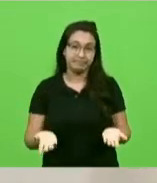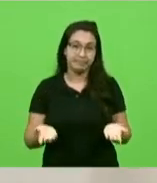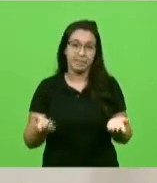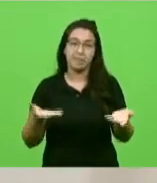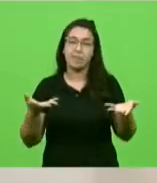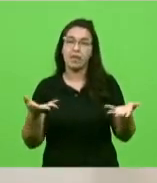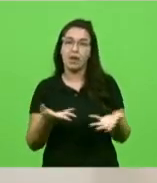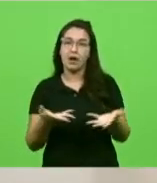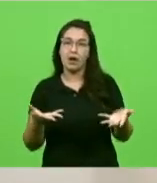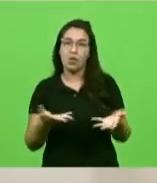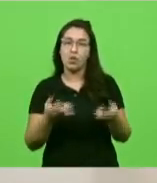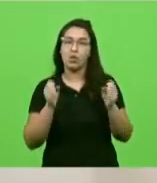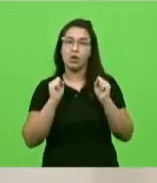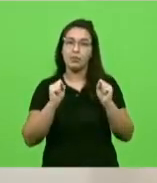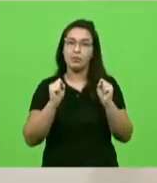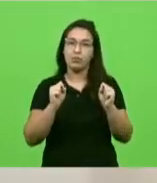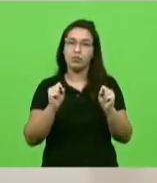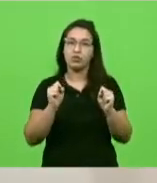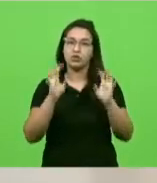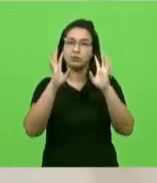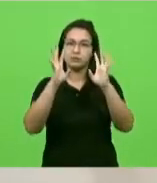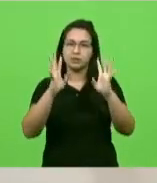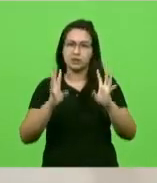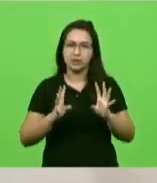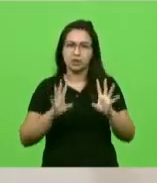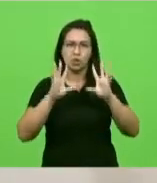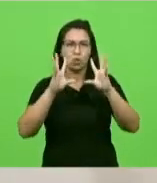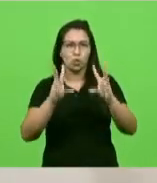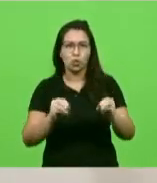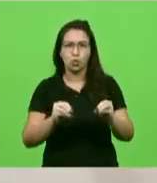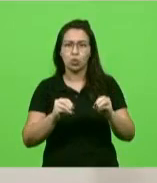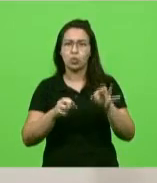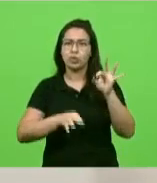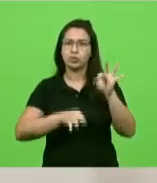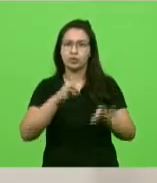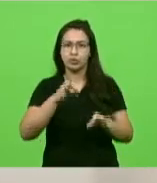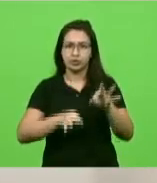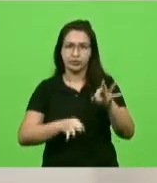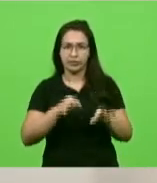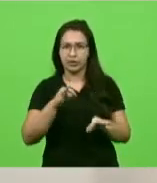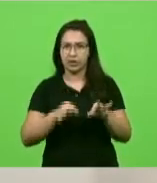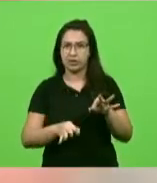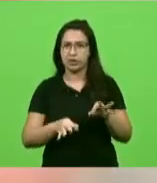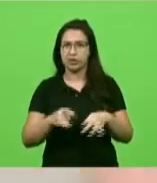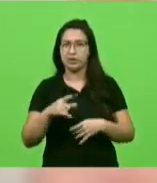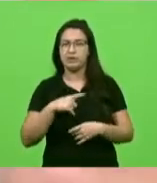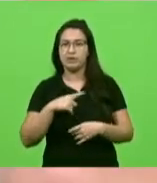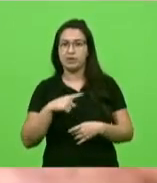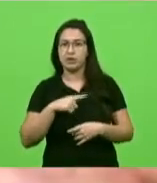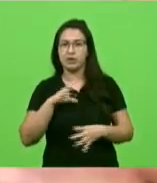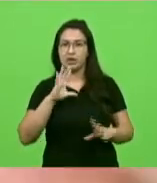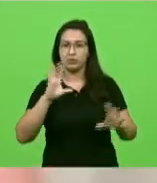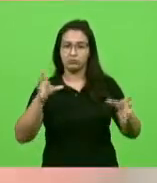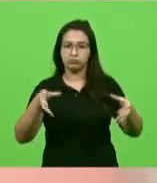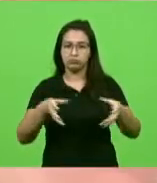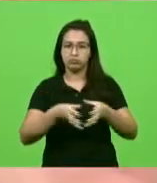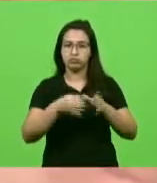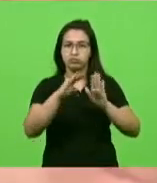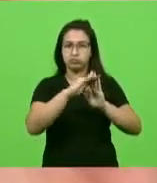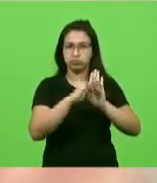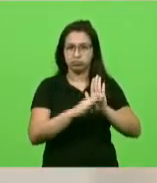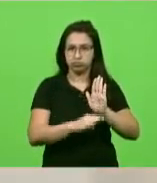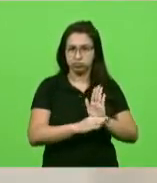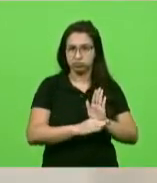momento, posso ouvir as inúmeras justificativas sobre o famigerado conjunto da obra. Ora,